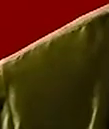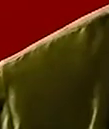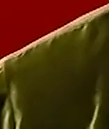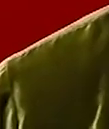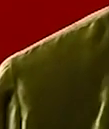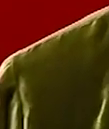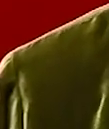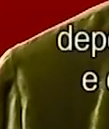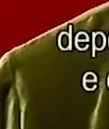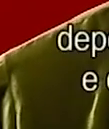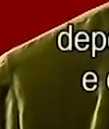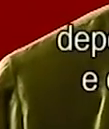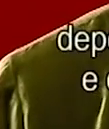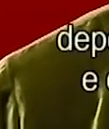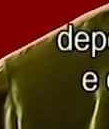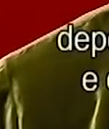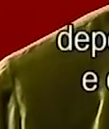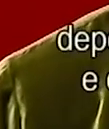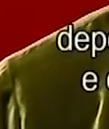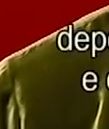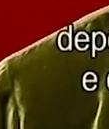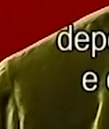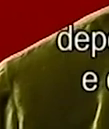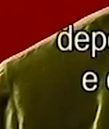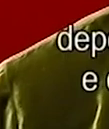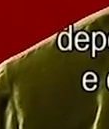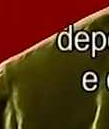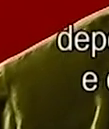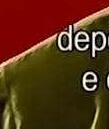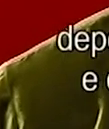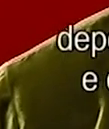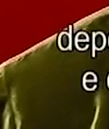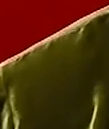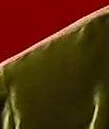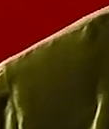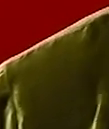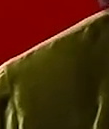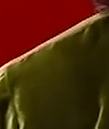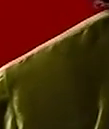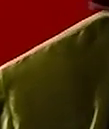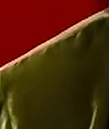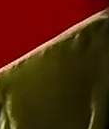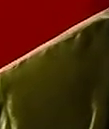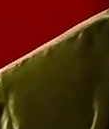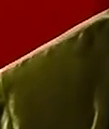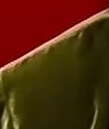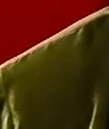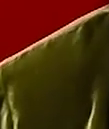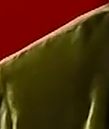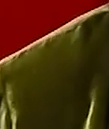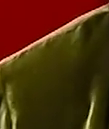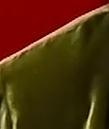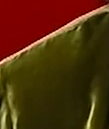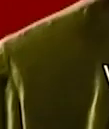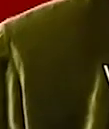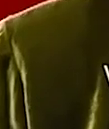Y a veces me ha pasado, después que murió mi hija y después Paula. Que escribí Paula, pasé tres años sin poder escribir. Porque